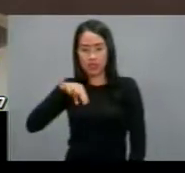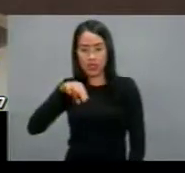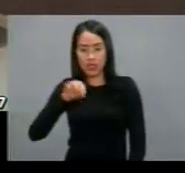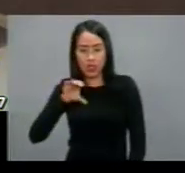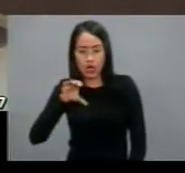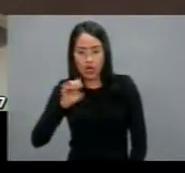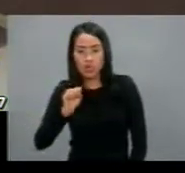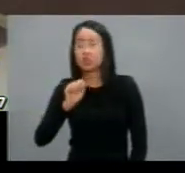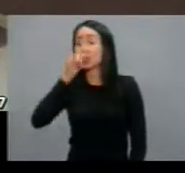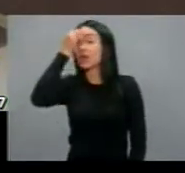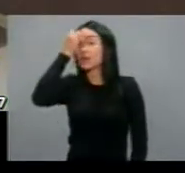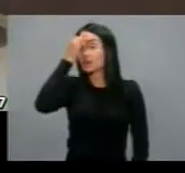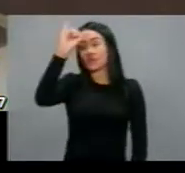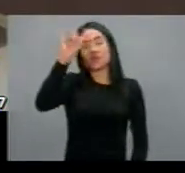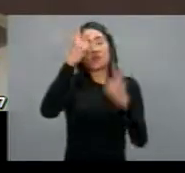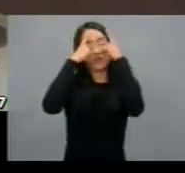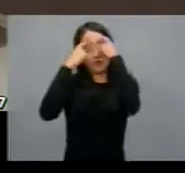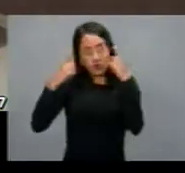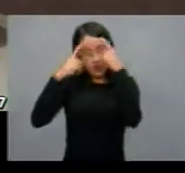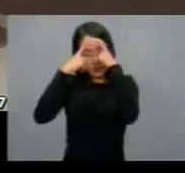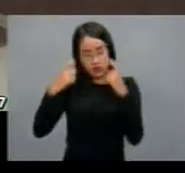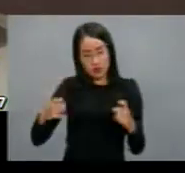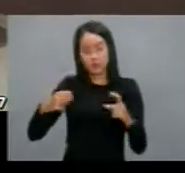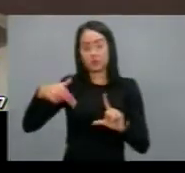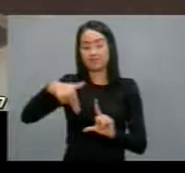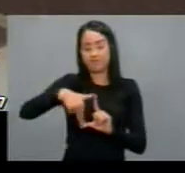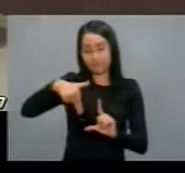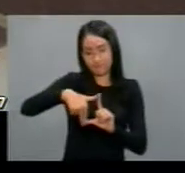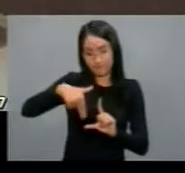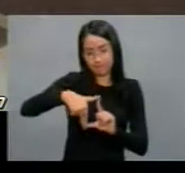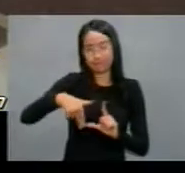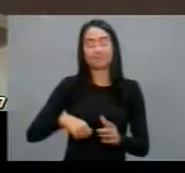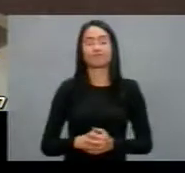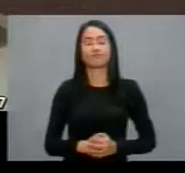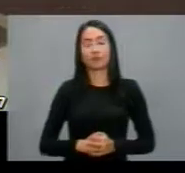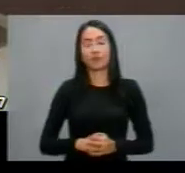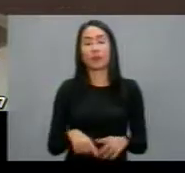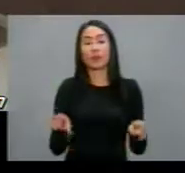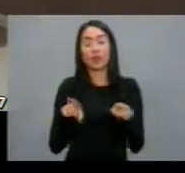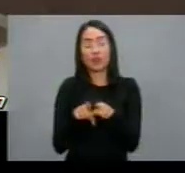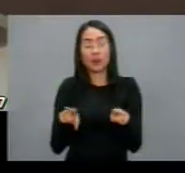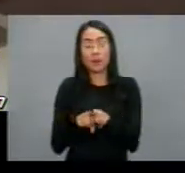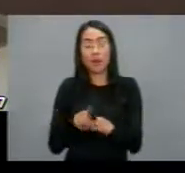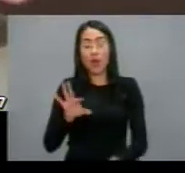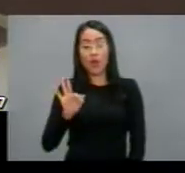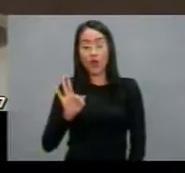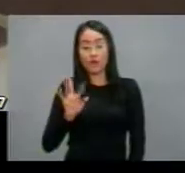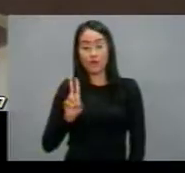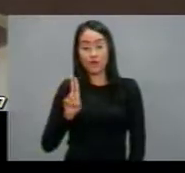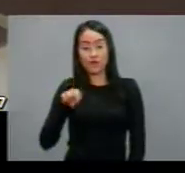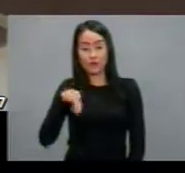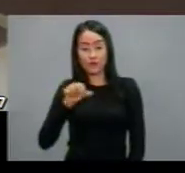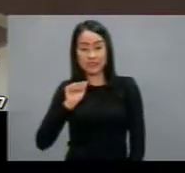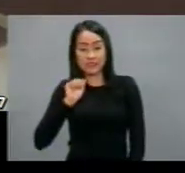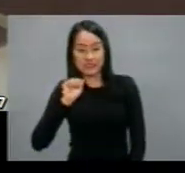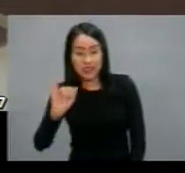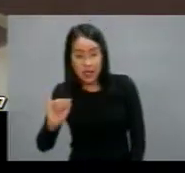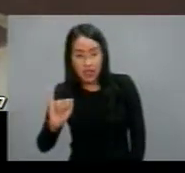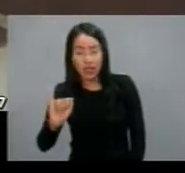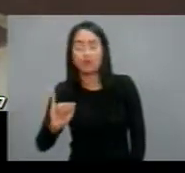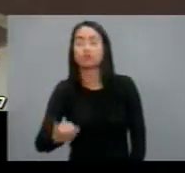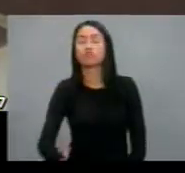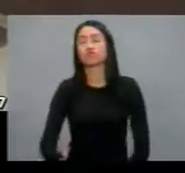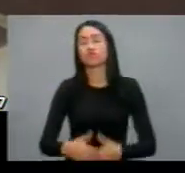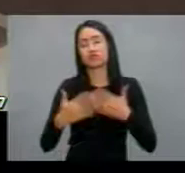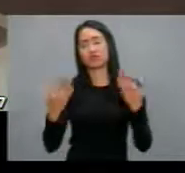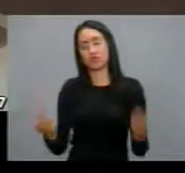evitar violência lá em Limoeiro do Norte. Está havendo nesse momento a ocupação da FUNAI. Então, o Brasil inteiro, eu